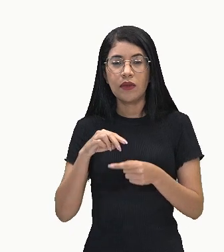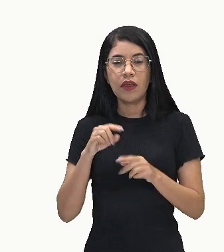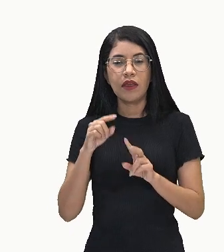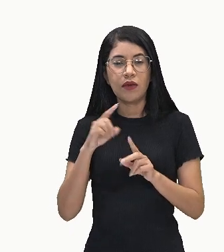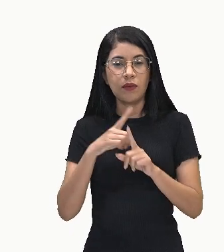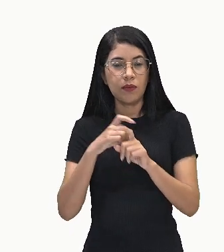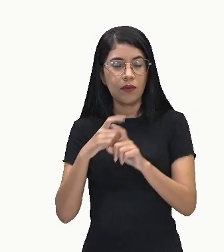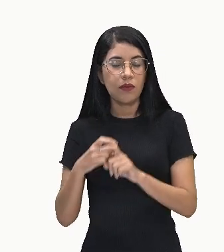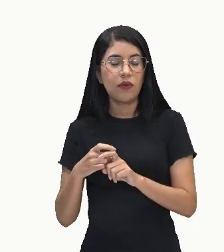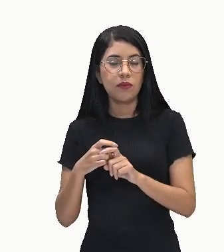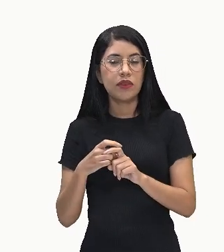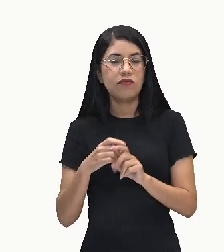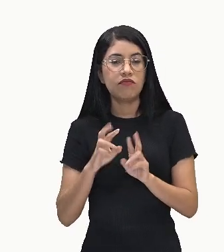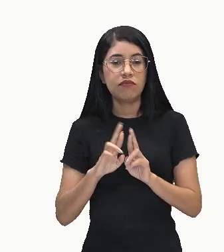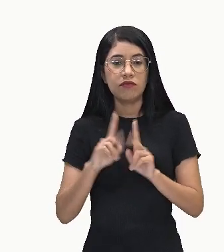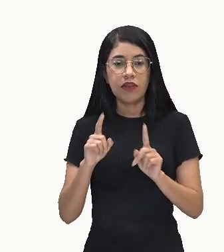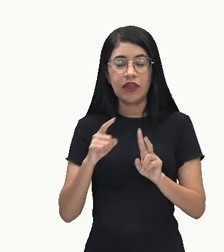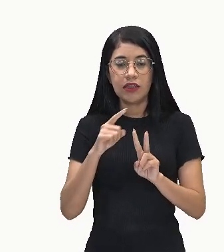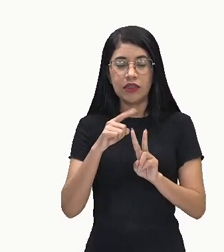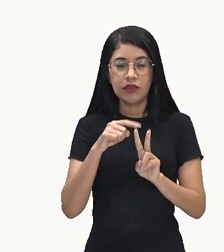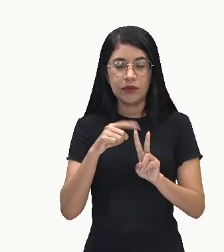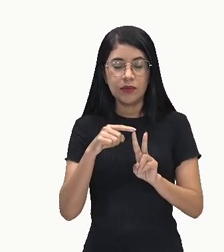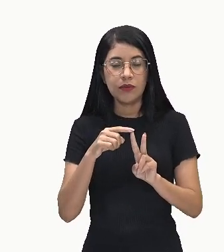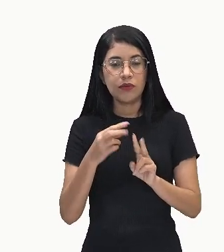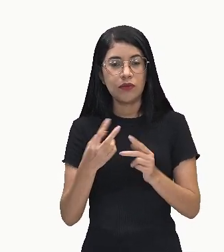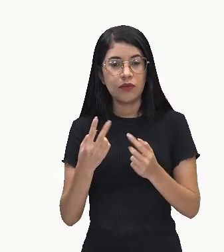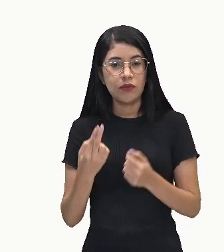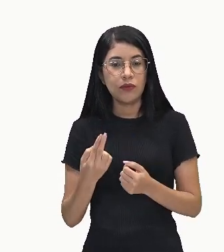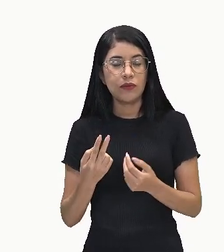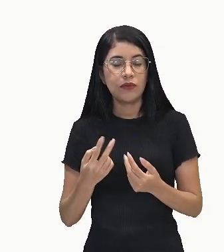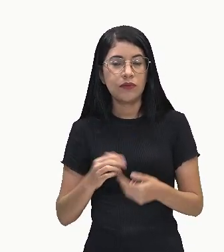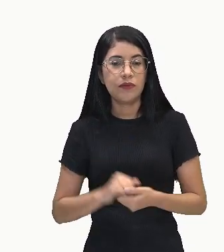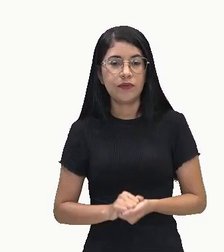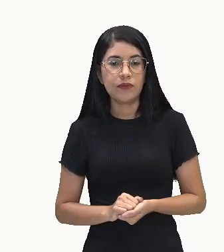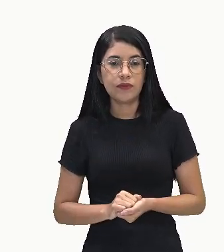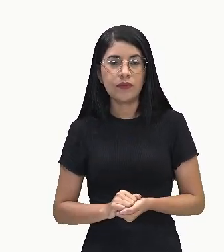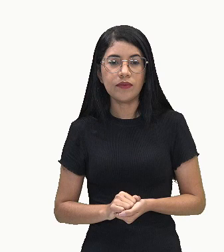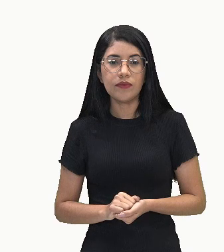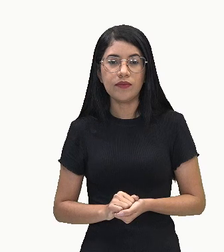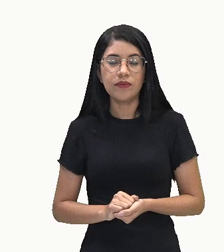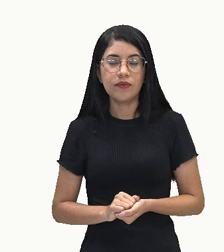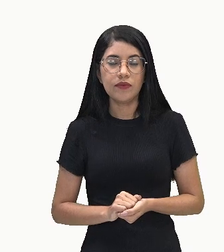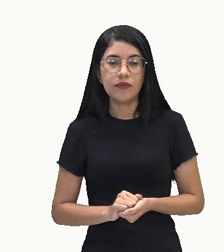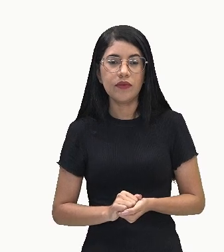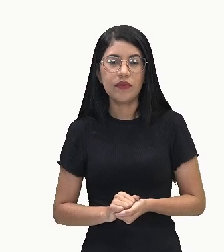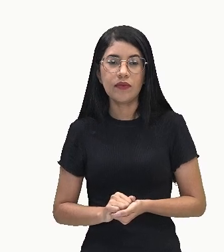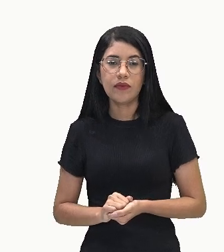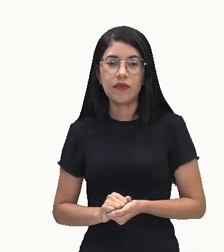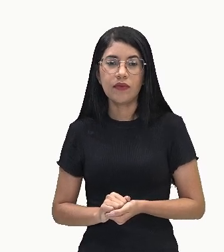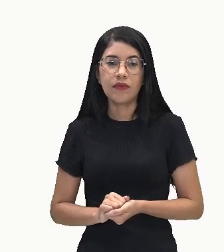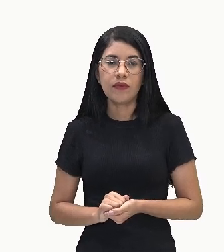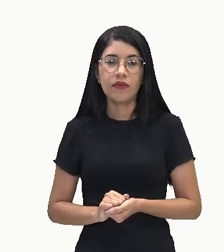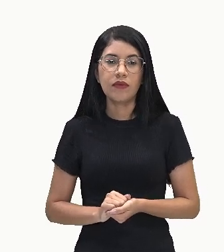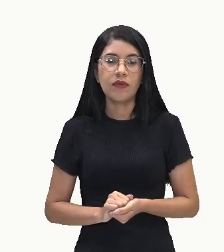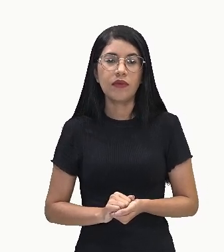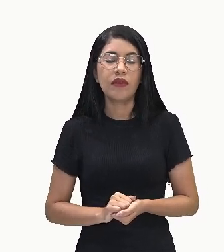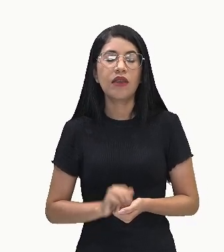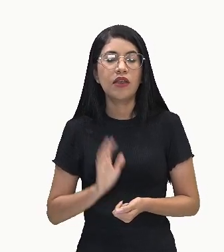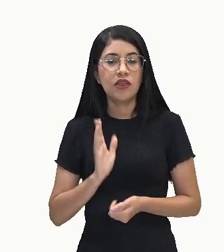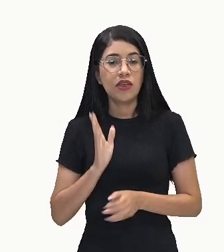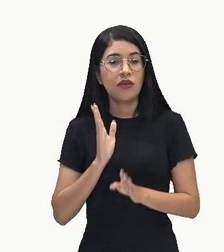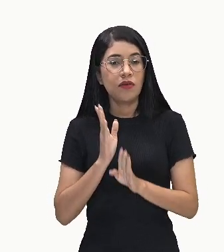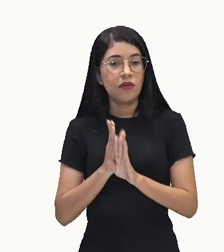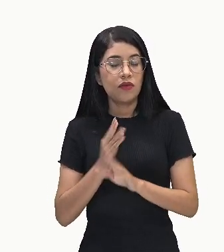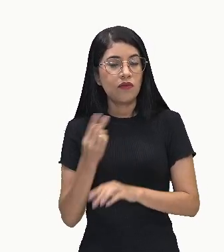e diferentes, como foi colocado, né? X' vai ser igual ao x duas linhas. Agora que nós temos o valor de